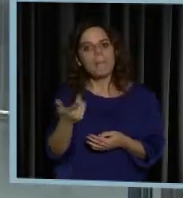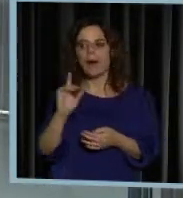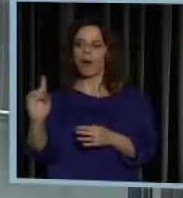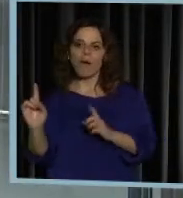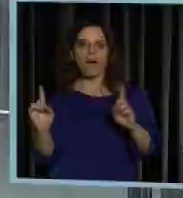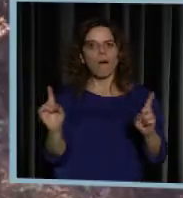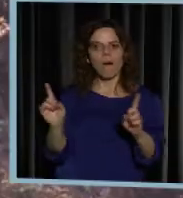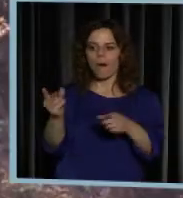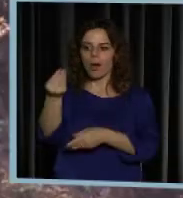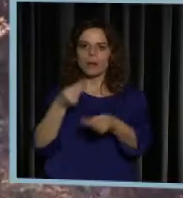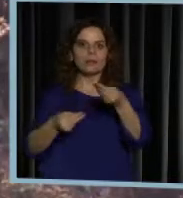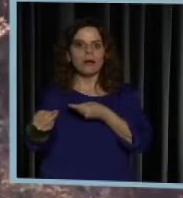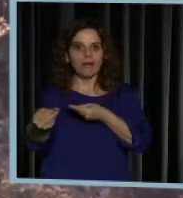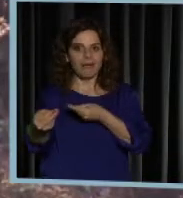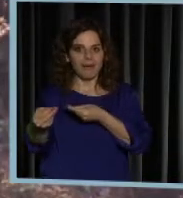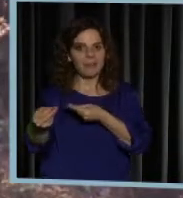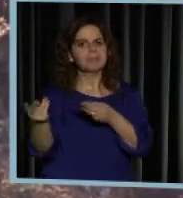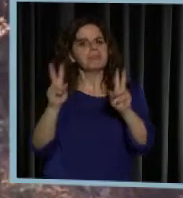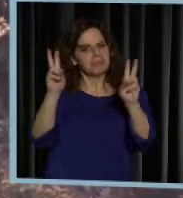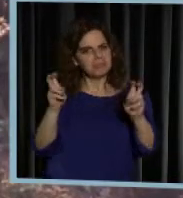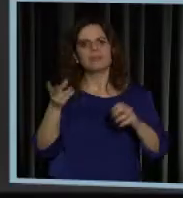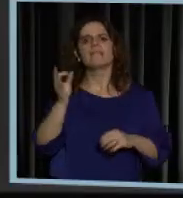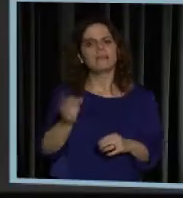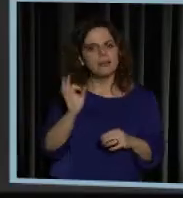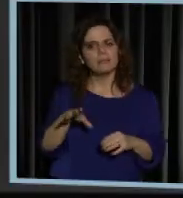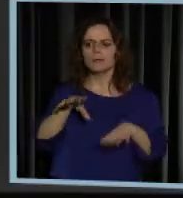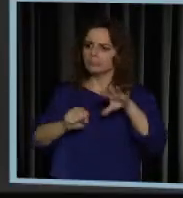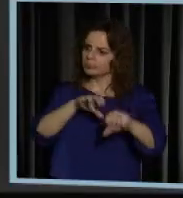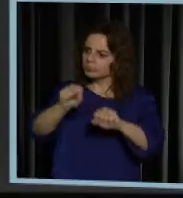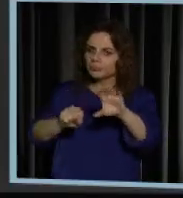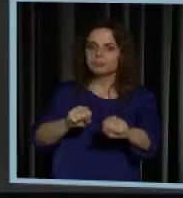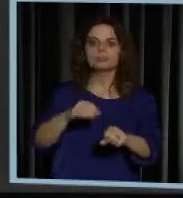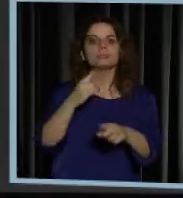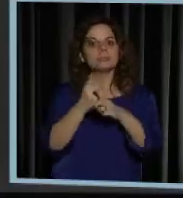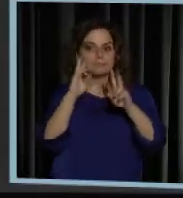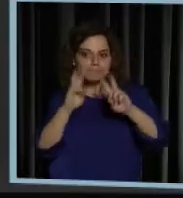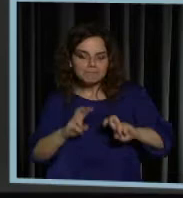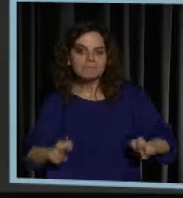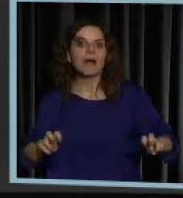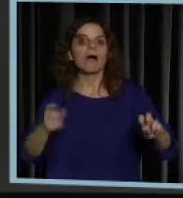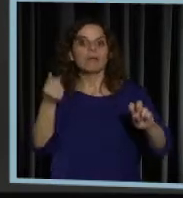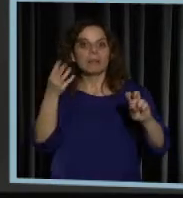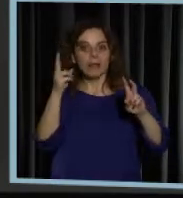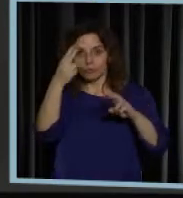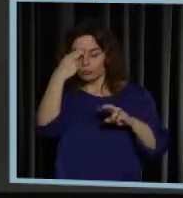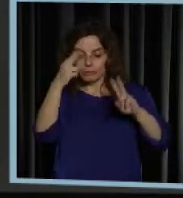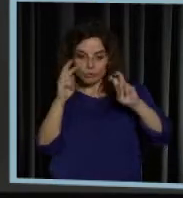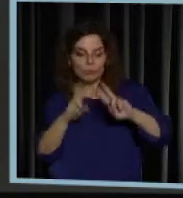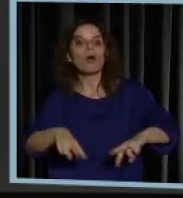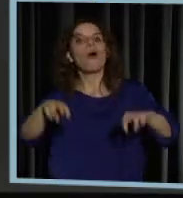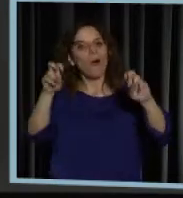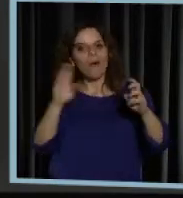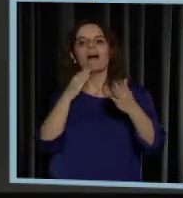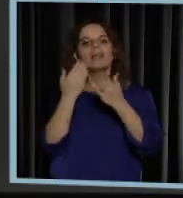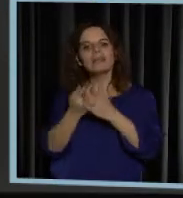de mediação entre a troca. Portanto, é um tema que vale a pena explorar, porque ao conhecer a história do dinheiro, vamos conhecer a história